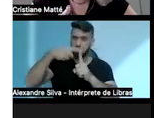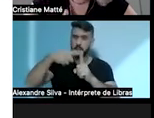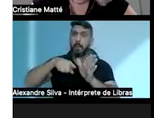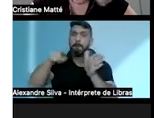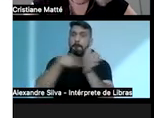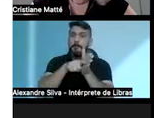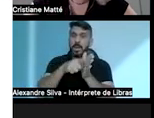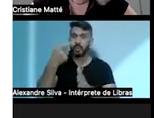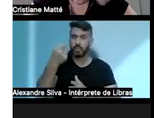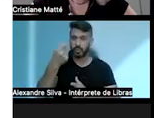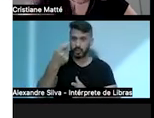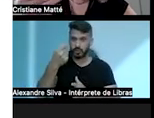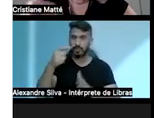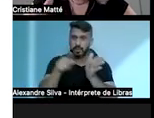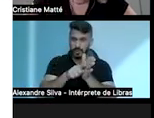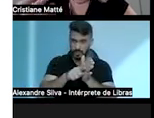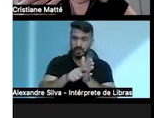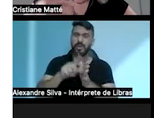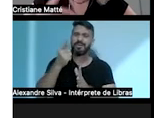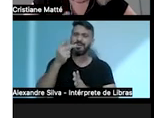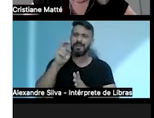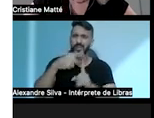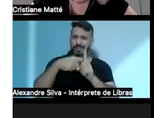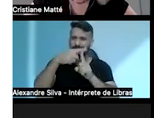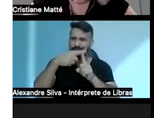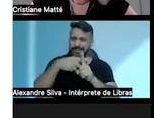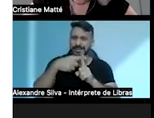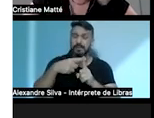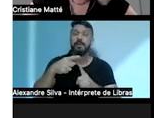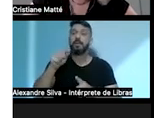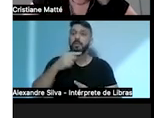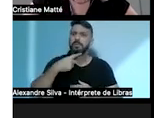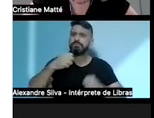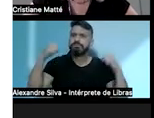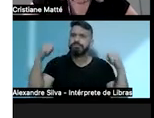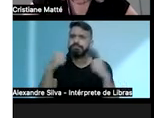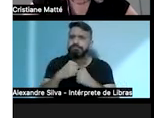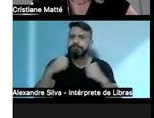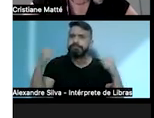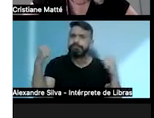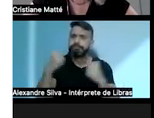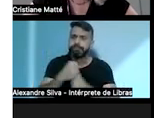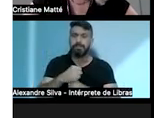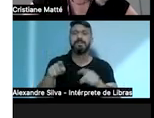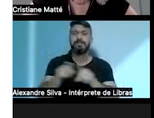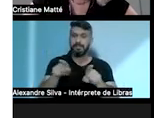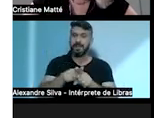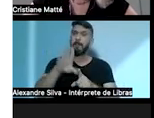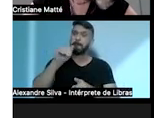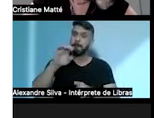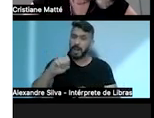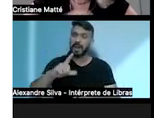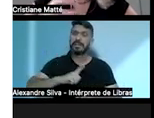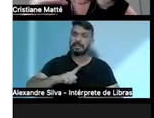20 graus Celsius. Então, vocês imaginam, né, sem aquecimento, com uma situação extrema dessas de frio, e muitas mães foram afetadas. E o que se